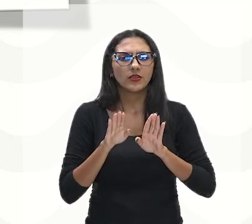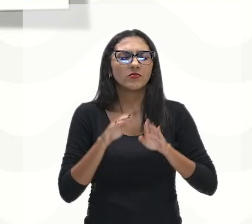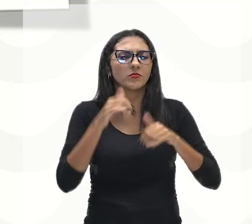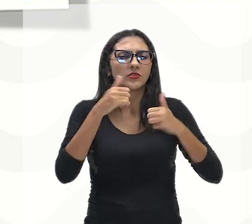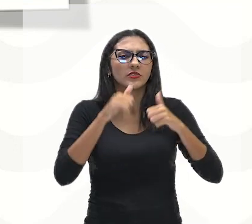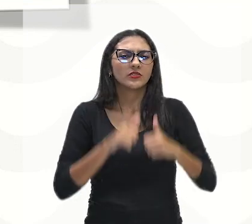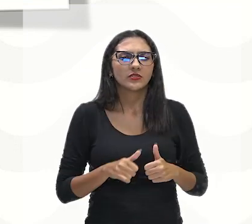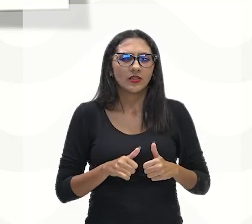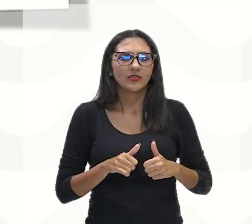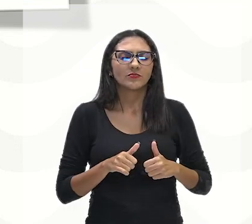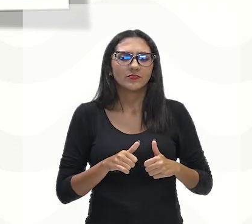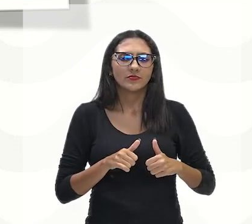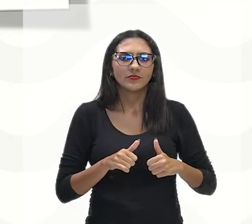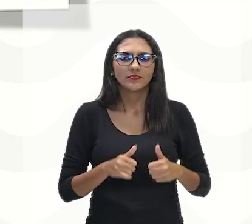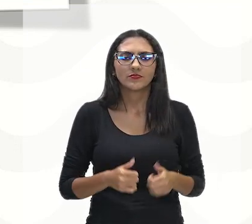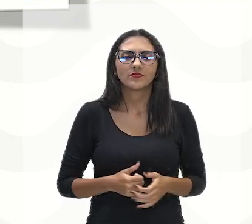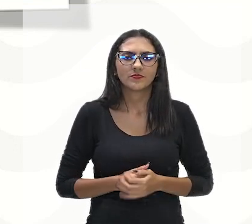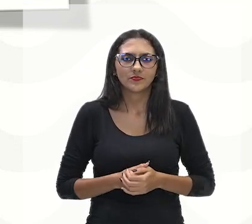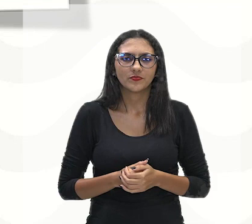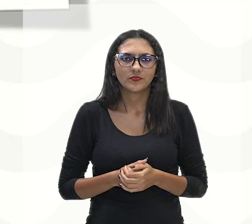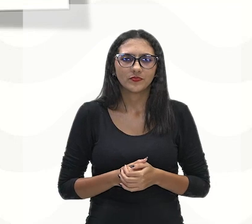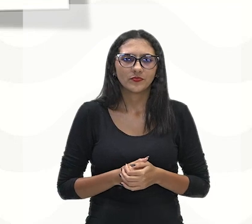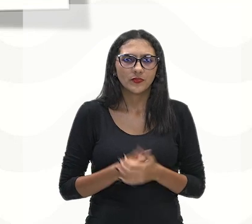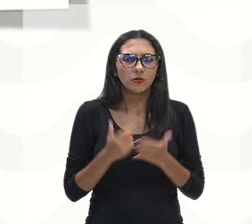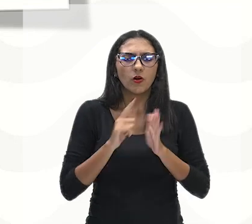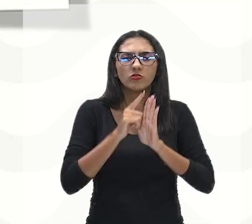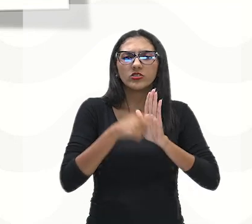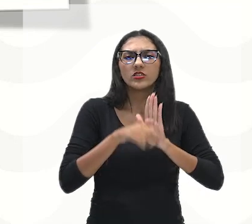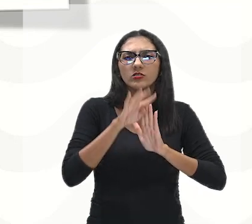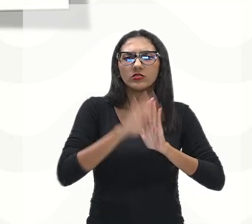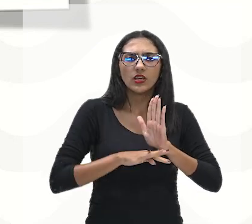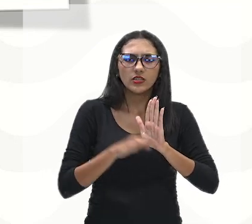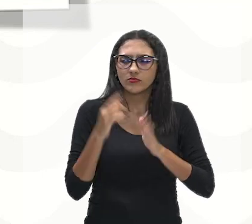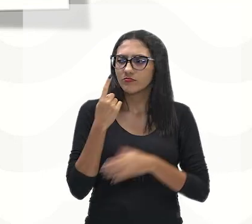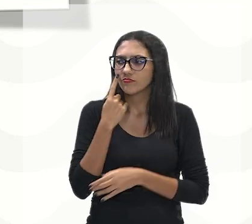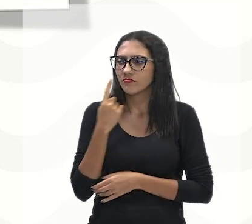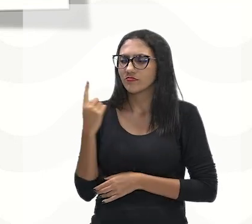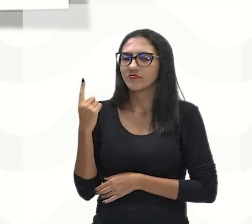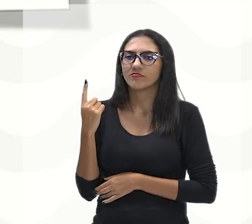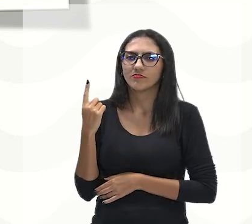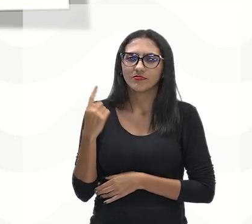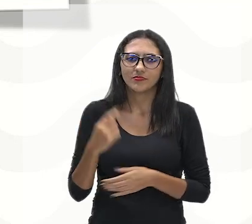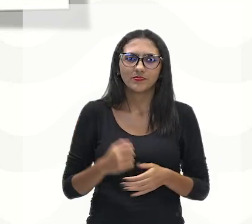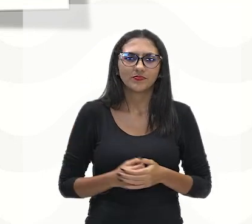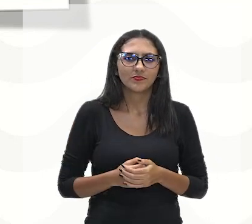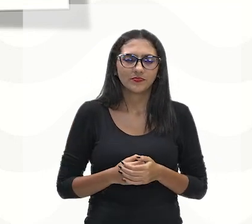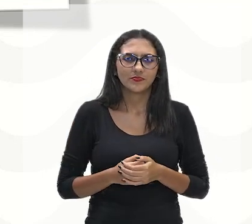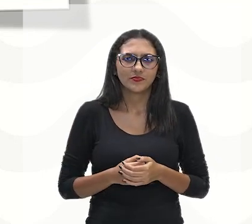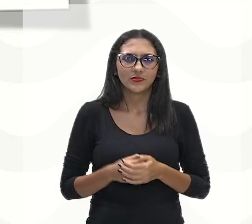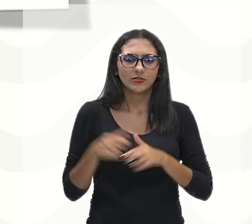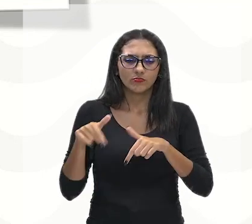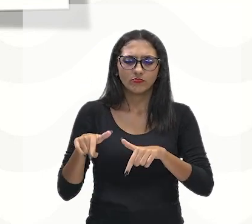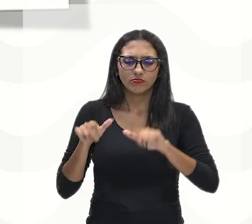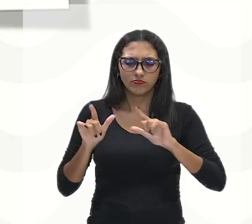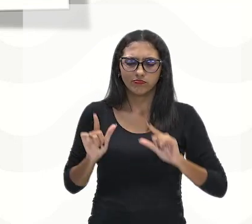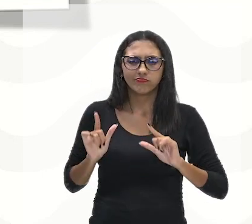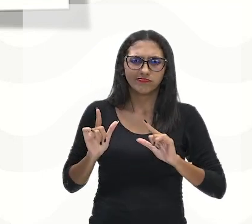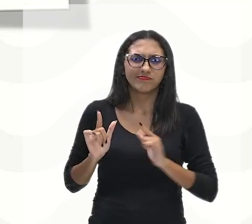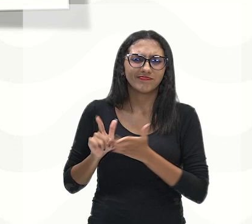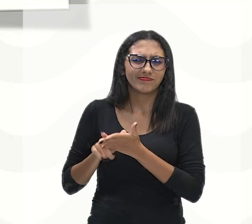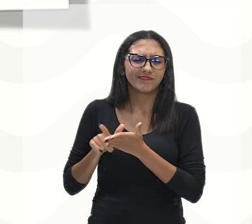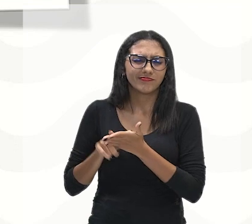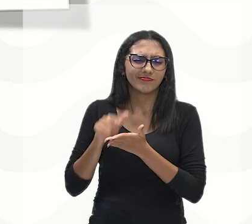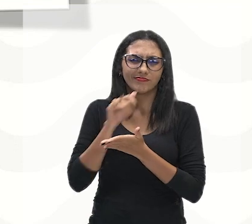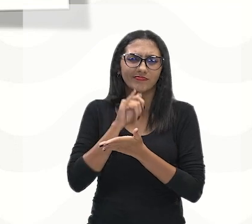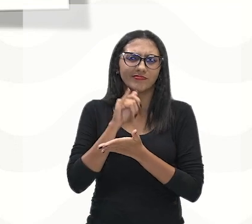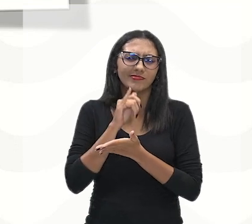está representado na imagem? Nós temos aí um postcard, que é um cartão postal, né? Aquele que as pessoas trazem de